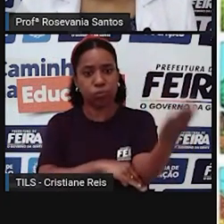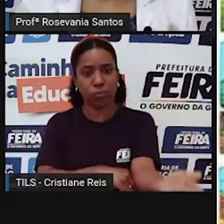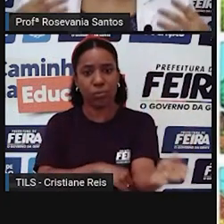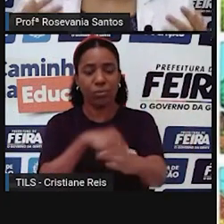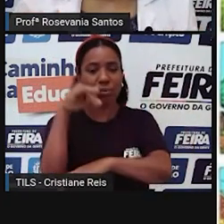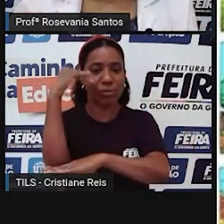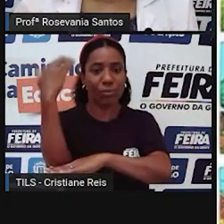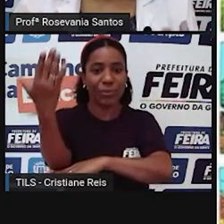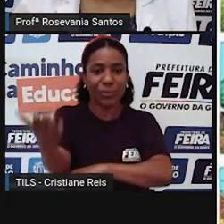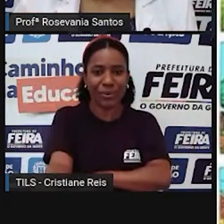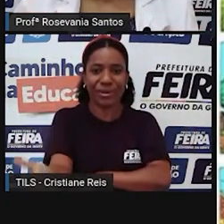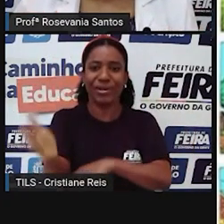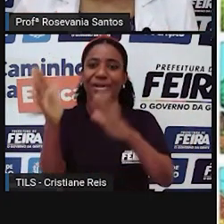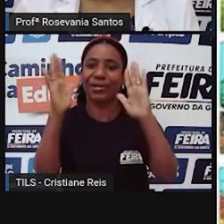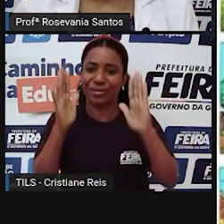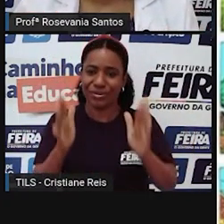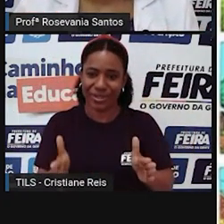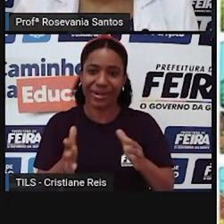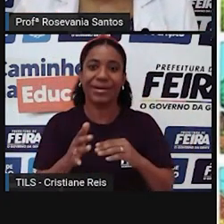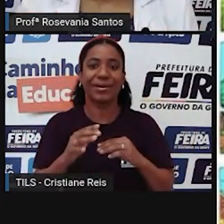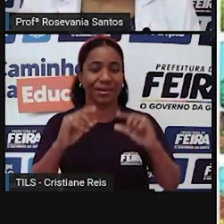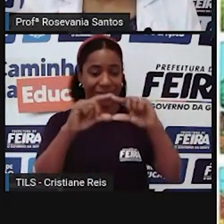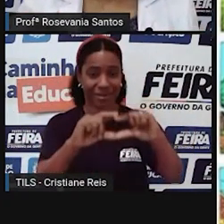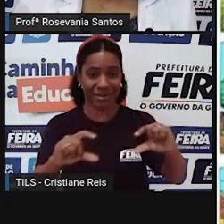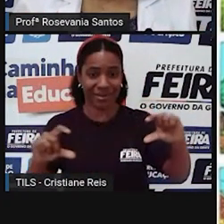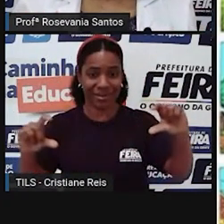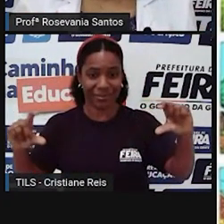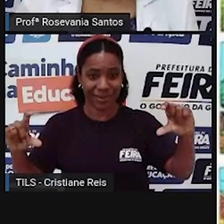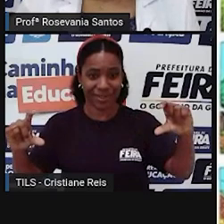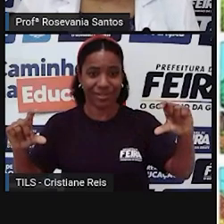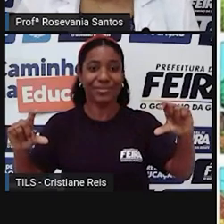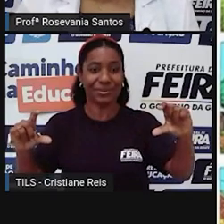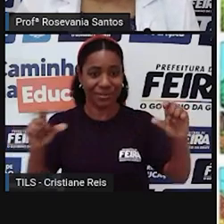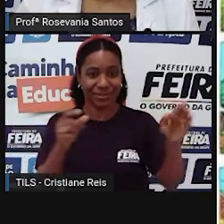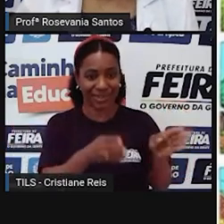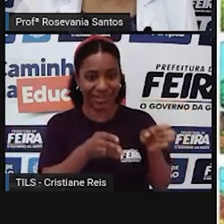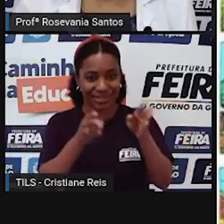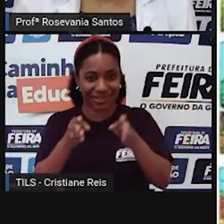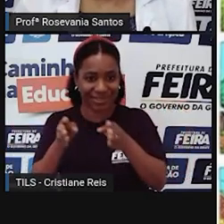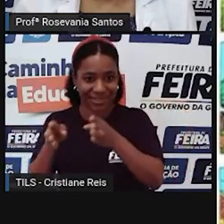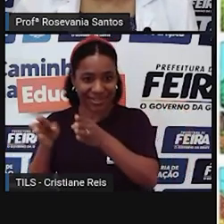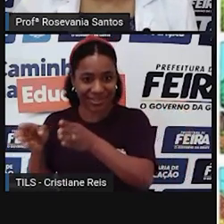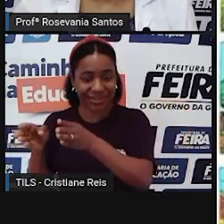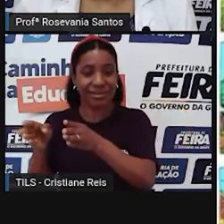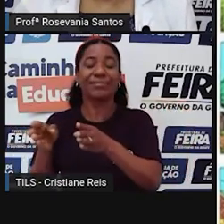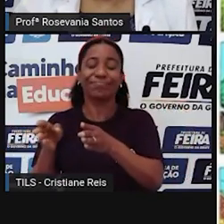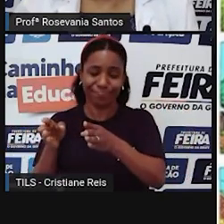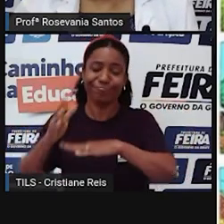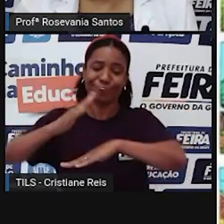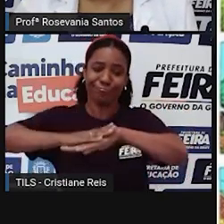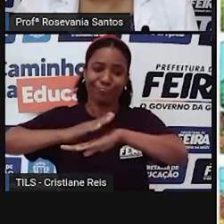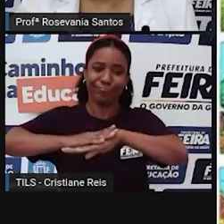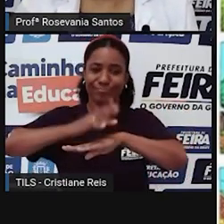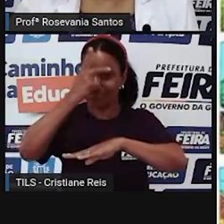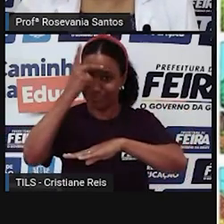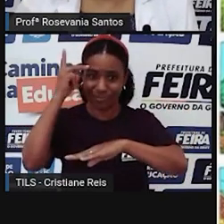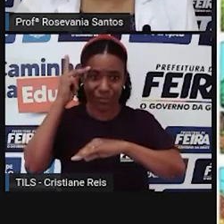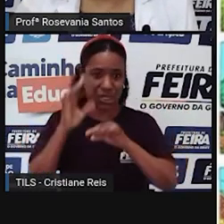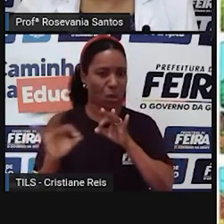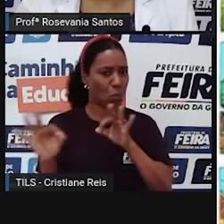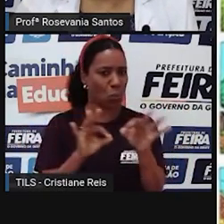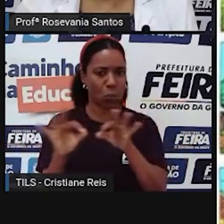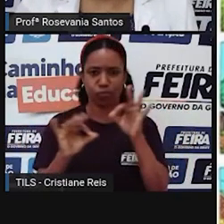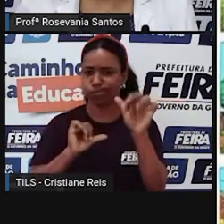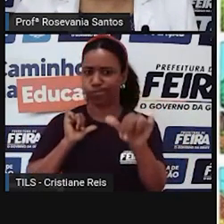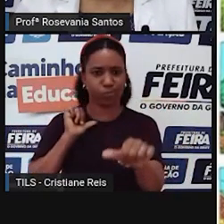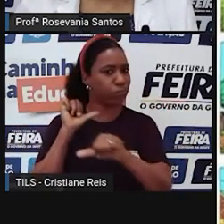de baixo, já é extremamente, né, humanizado. Chega ao ponto do último quadro a gente